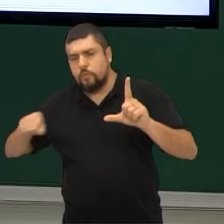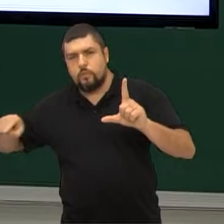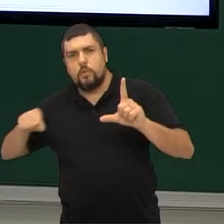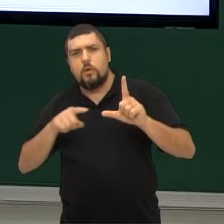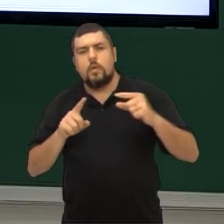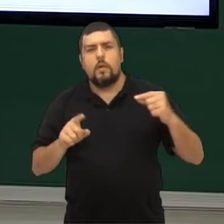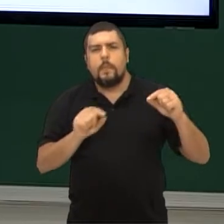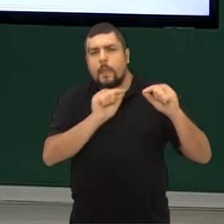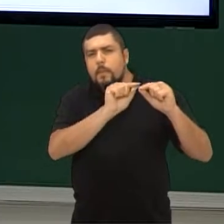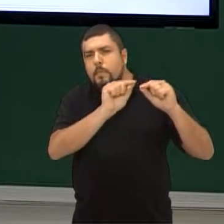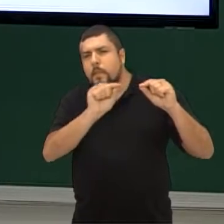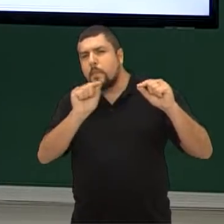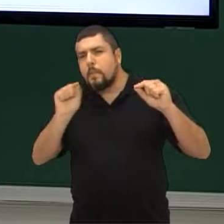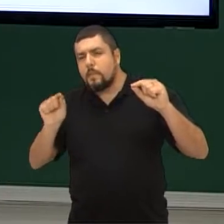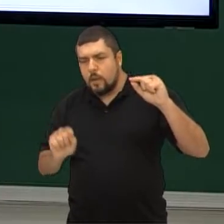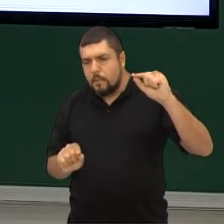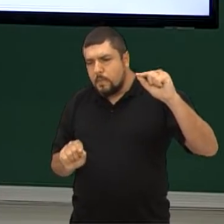eixo horizontal.